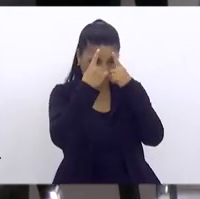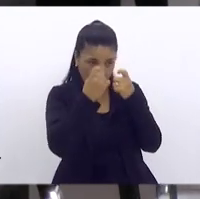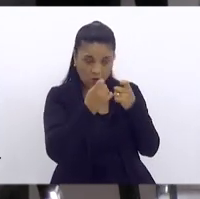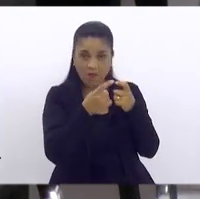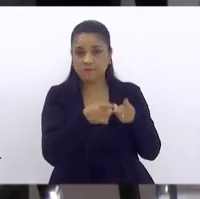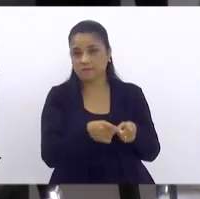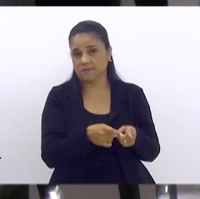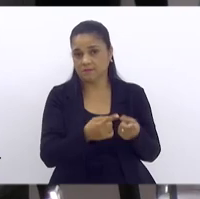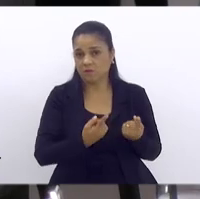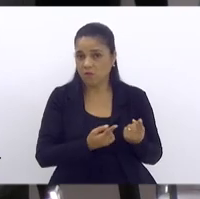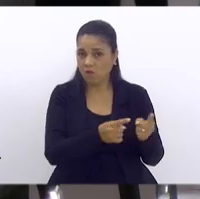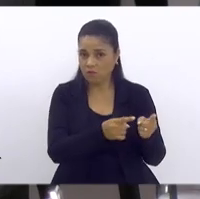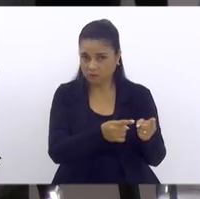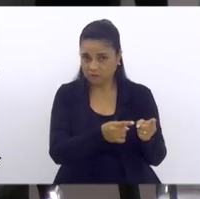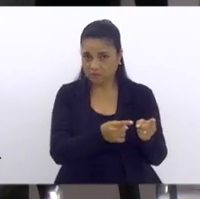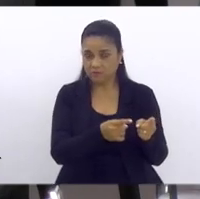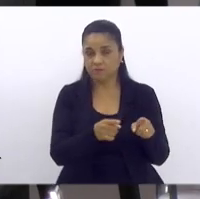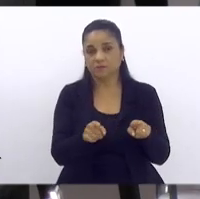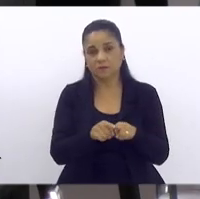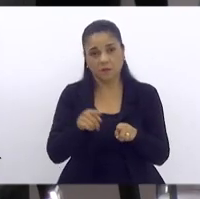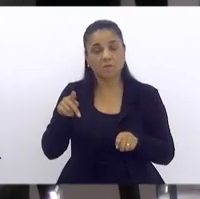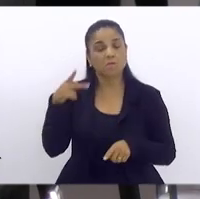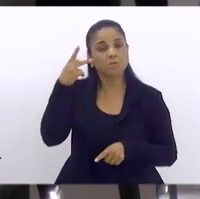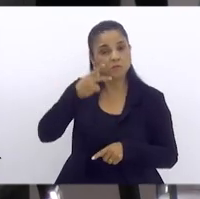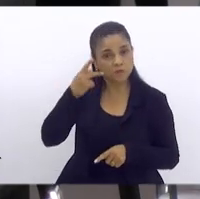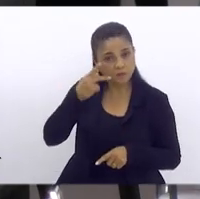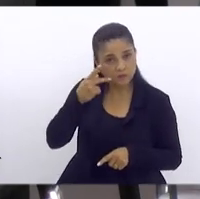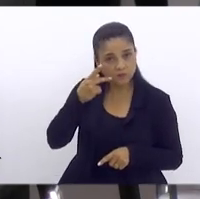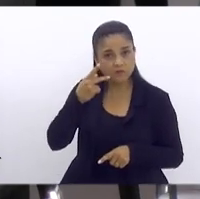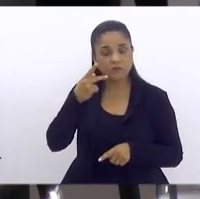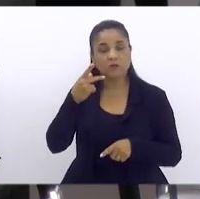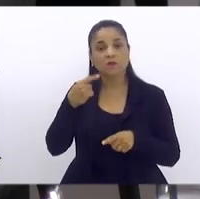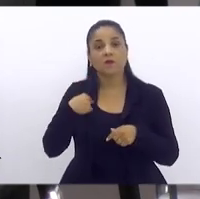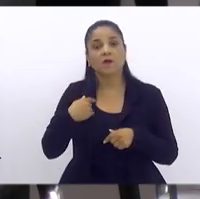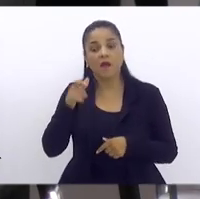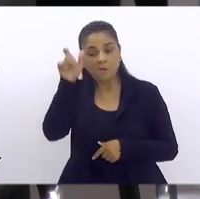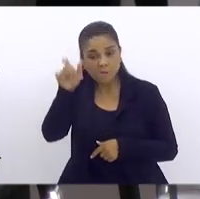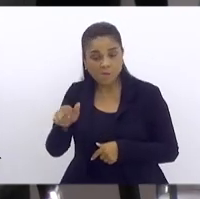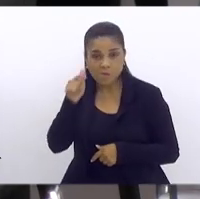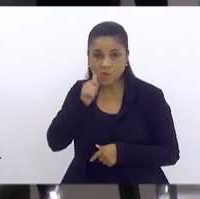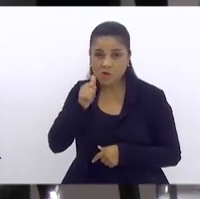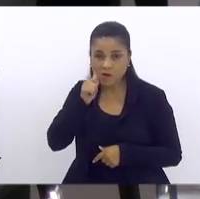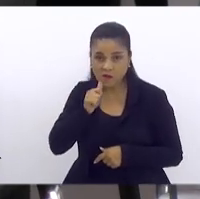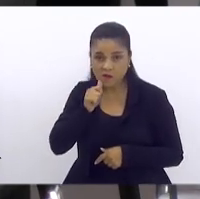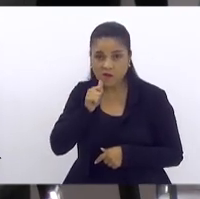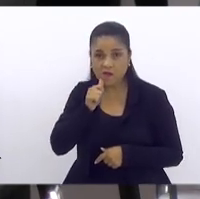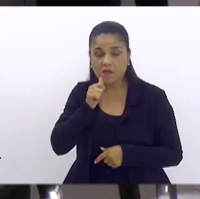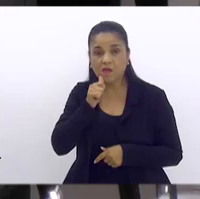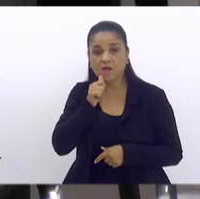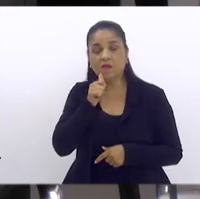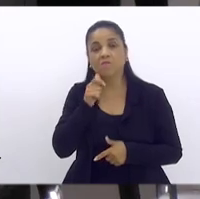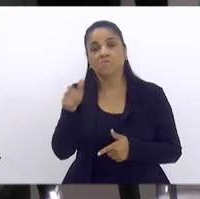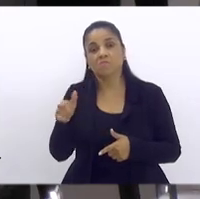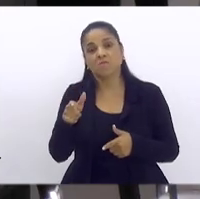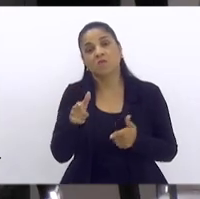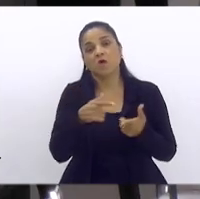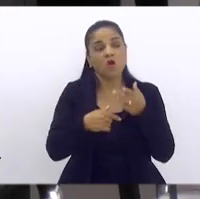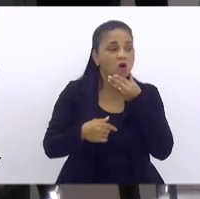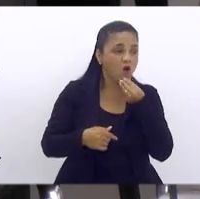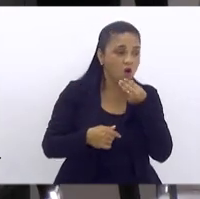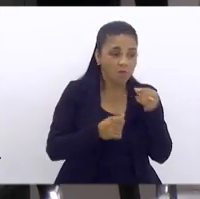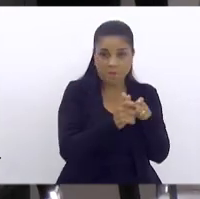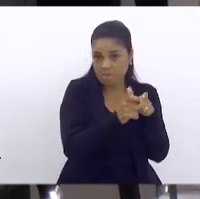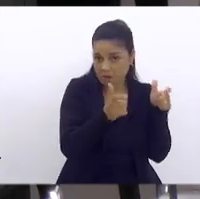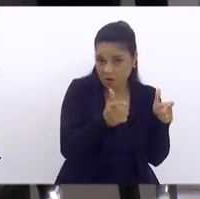talvez numericamente possam sofrer até mais, porque são estão em maior quantidade, né, nas casas legislativas, enfim, nos cargos de